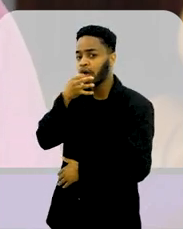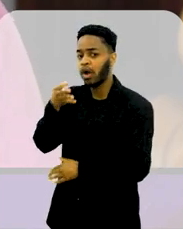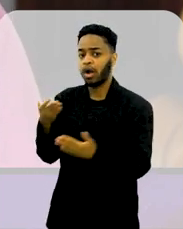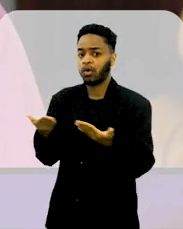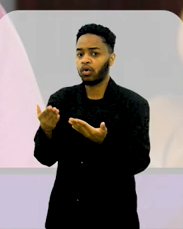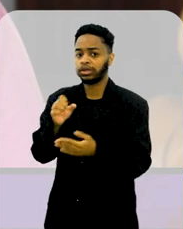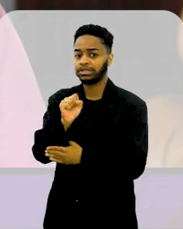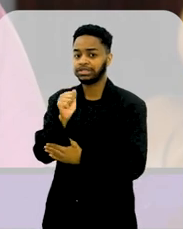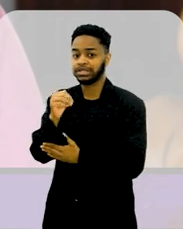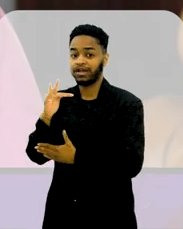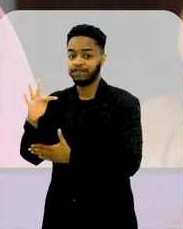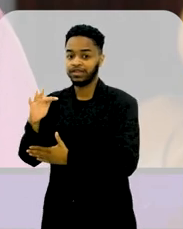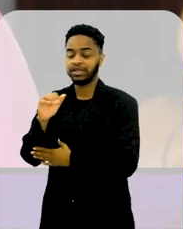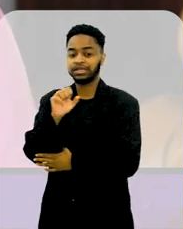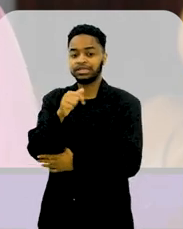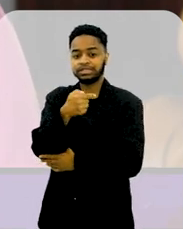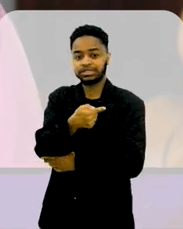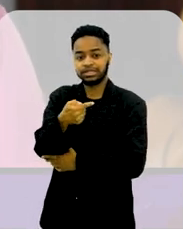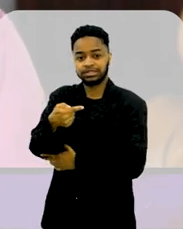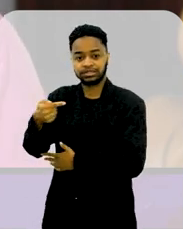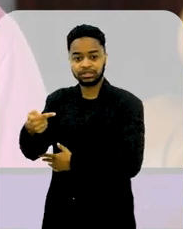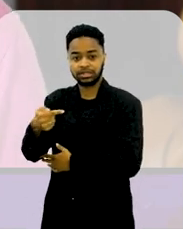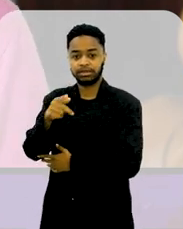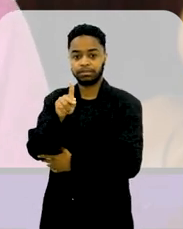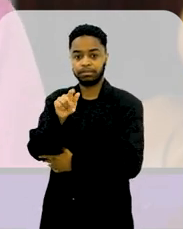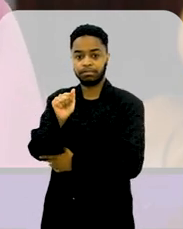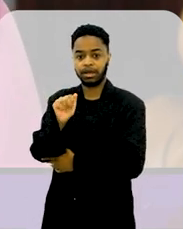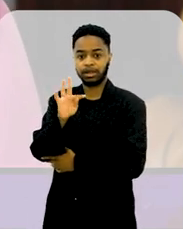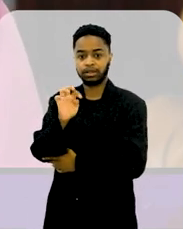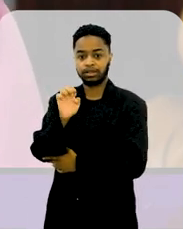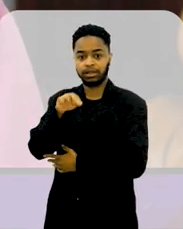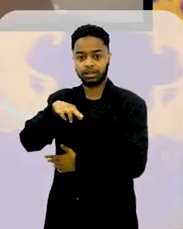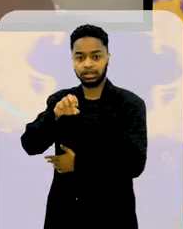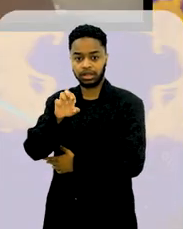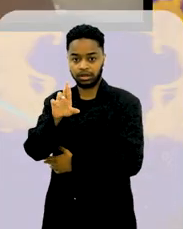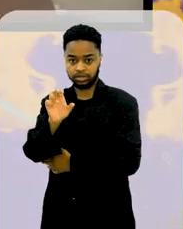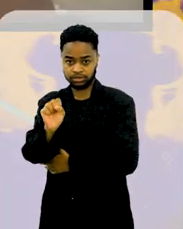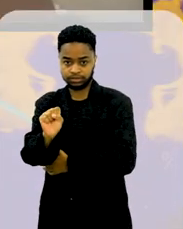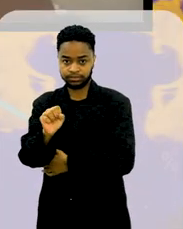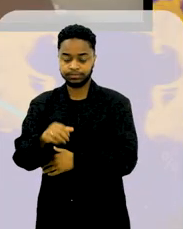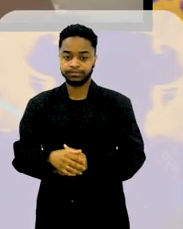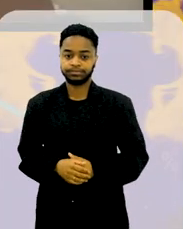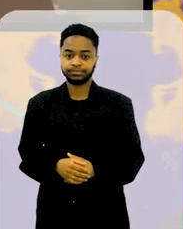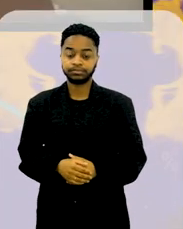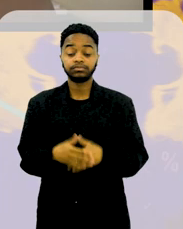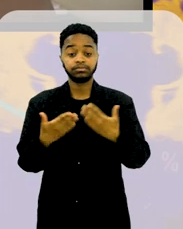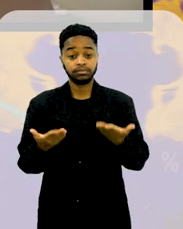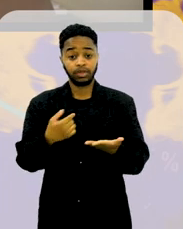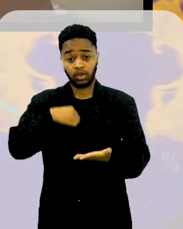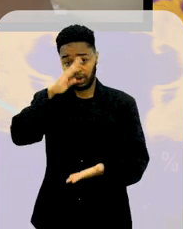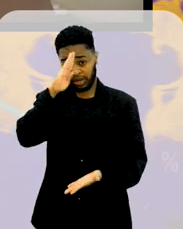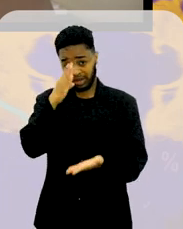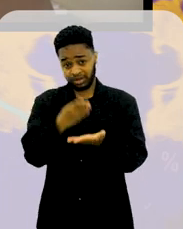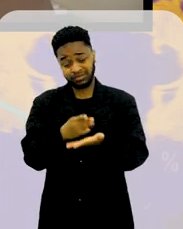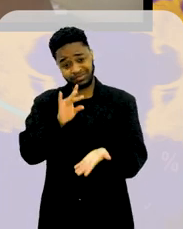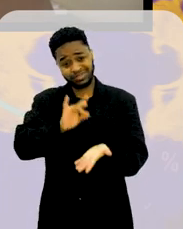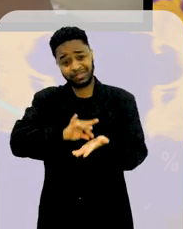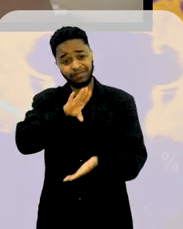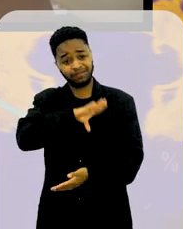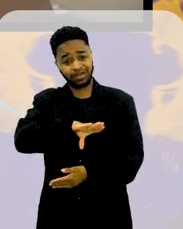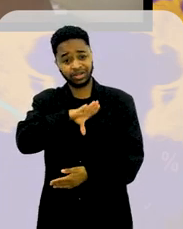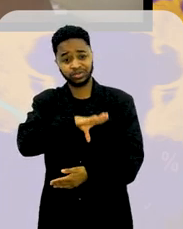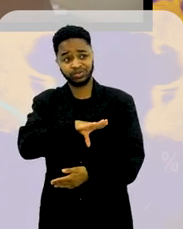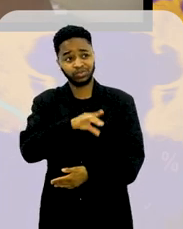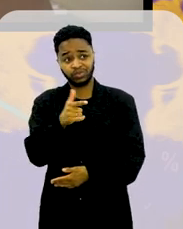Vasco 777 paters Ô Rui e eu acho que o Vasco não